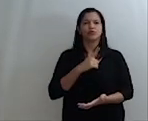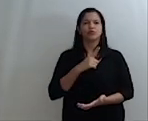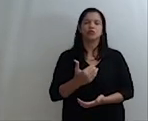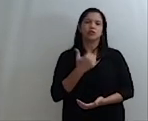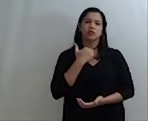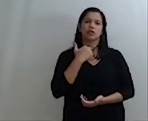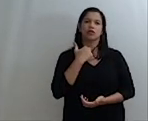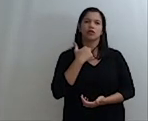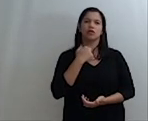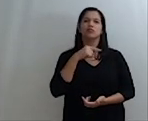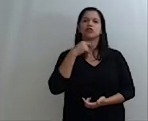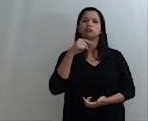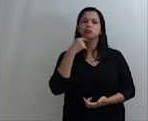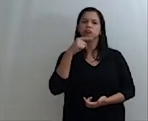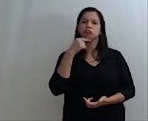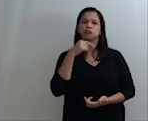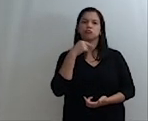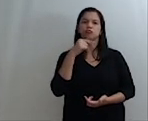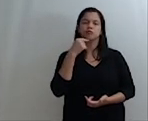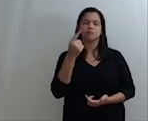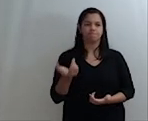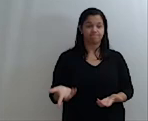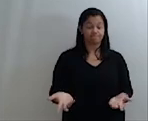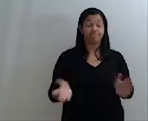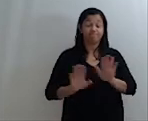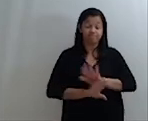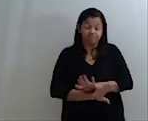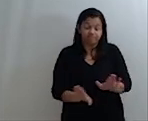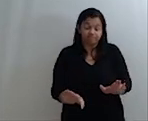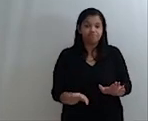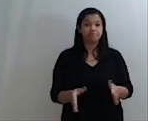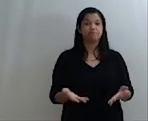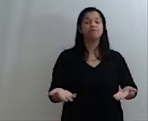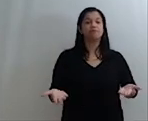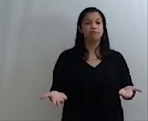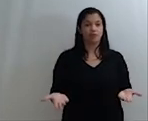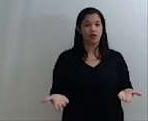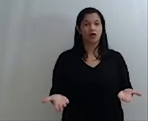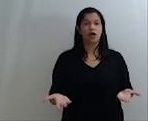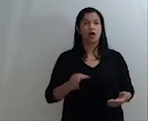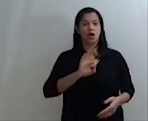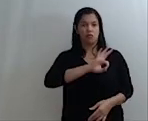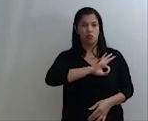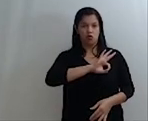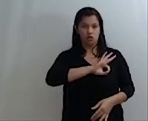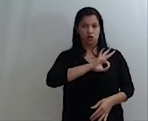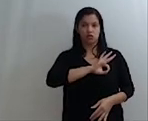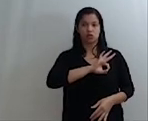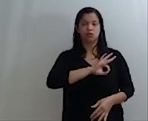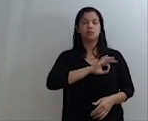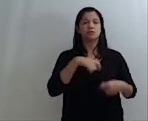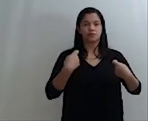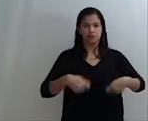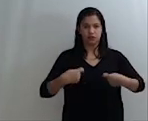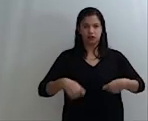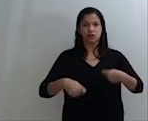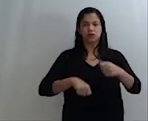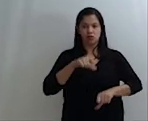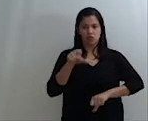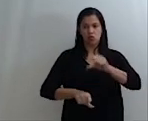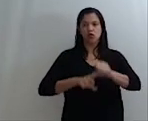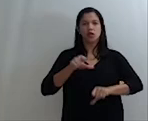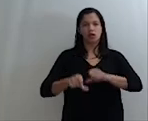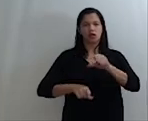duvidar né mas enfim eh a a polícia deve ter uma mudança de postura o Ministério